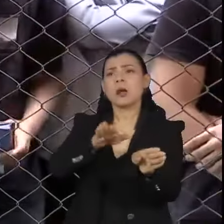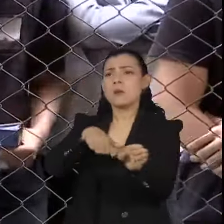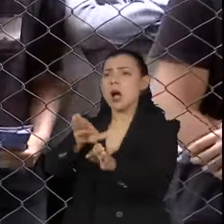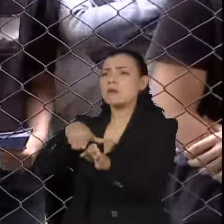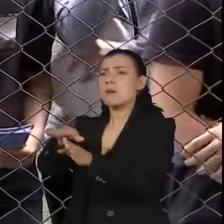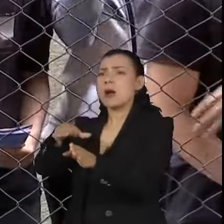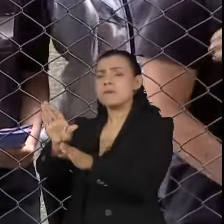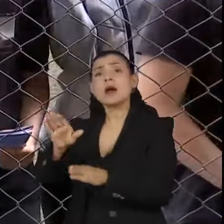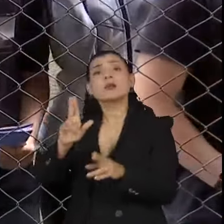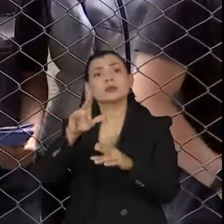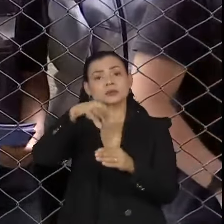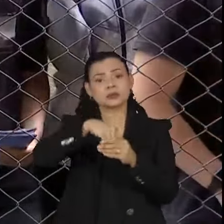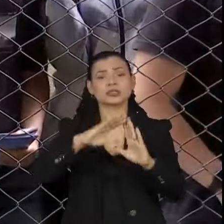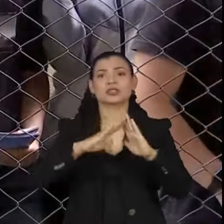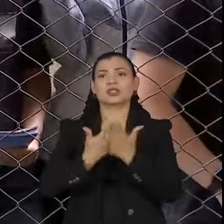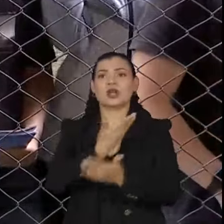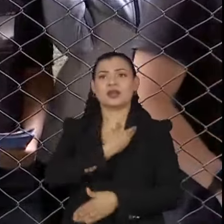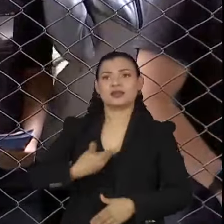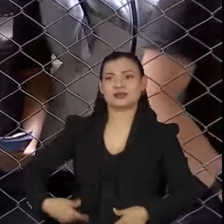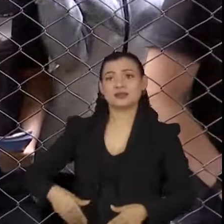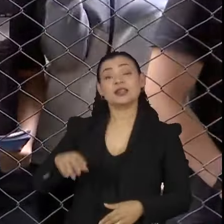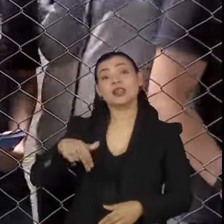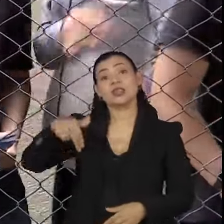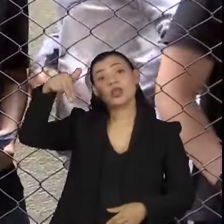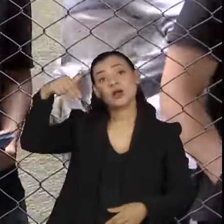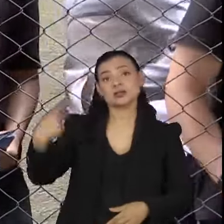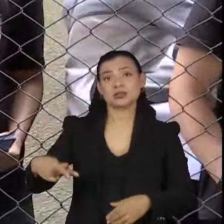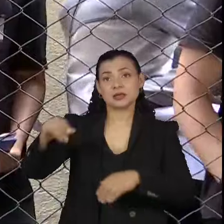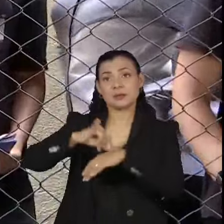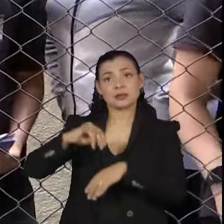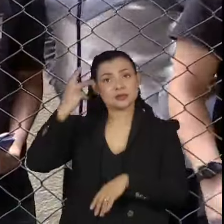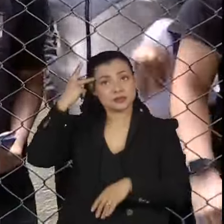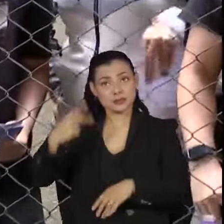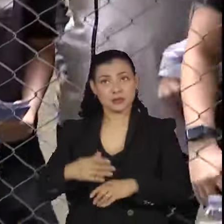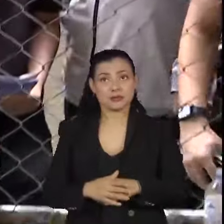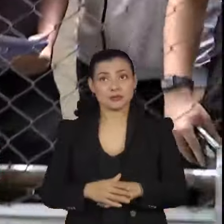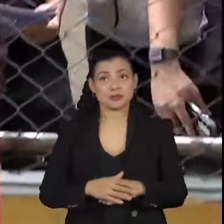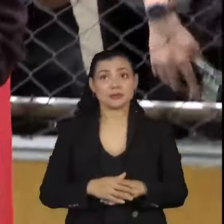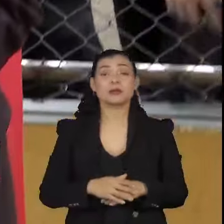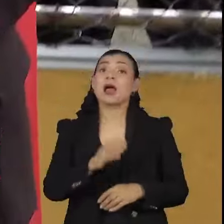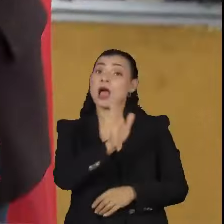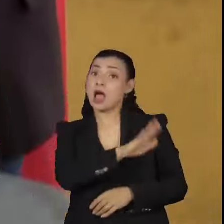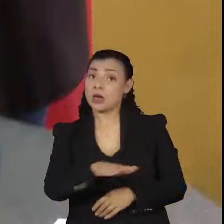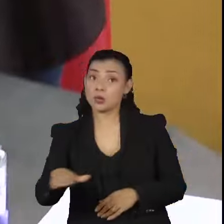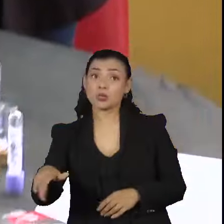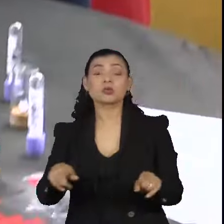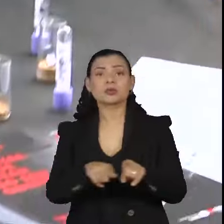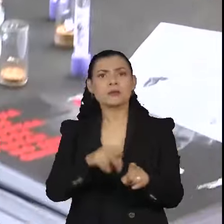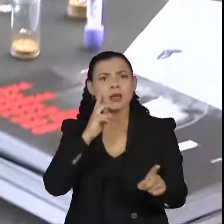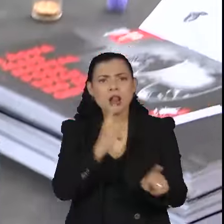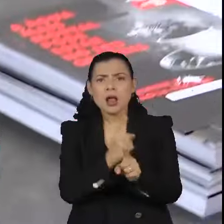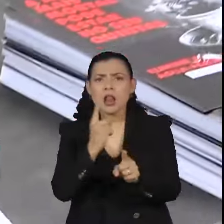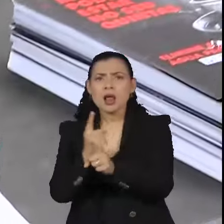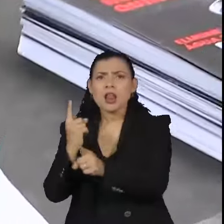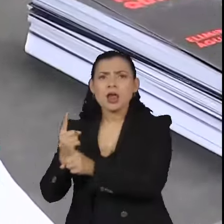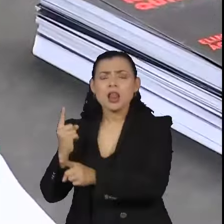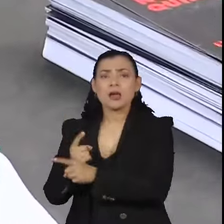que acontece numa escola pública aqui na zona norte da capital. Aqui os estudantes estão podendo identificar, por exemplo, olha